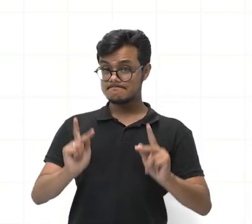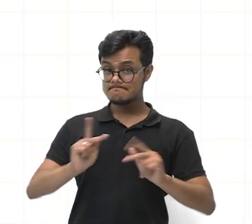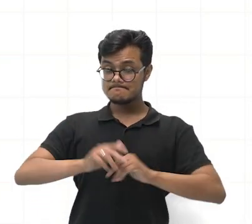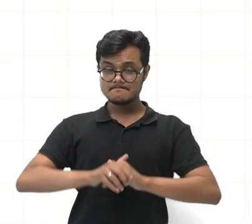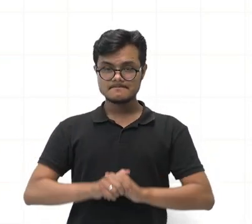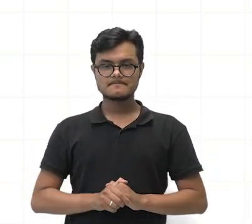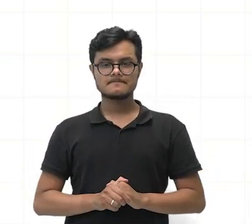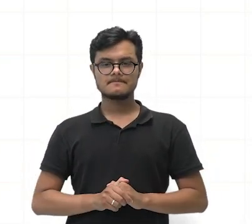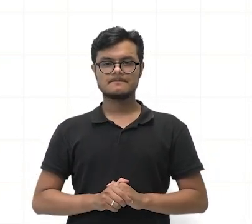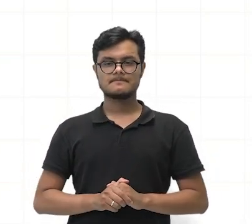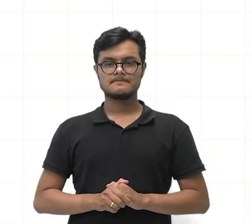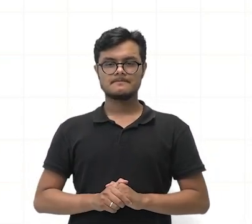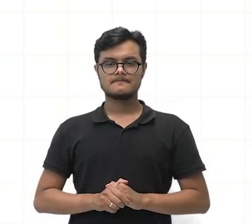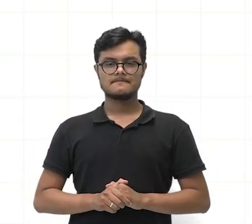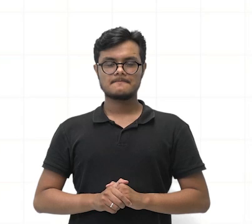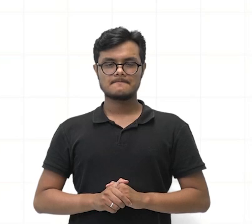legal?